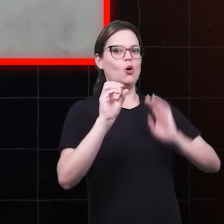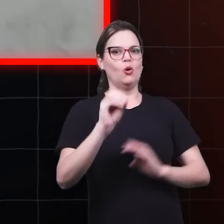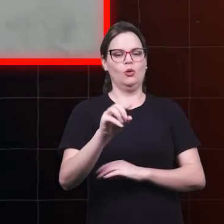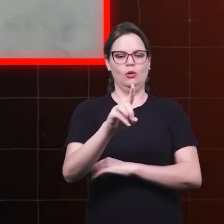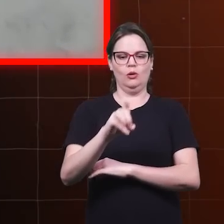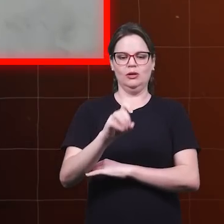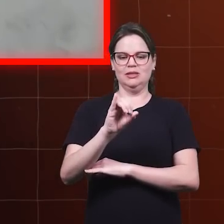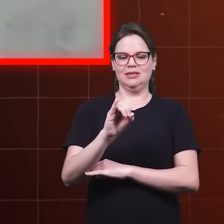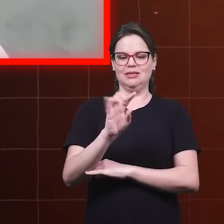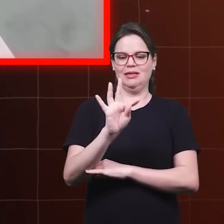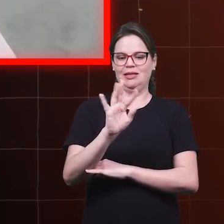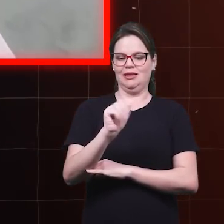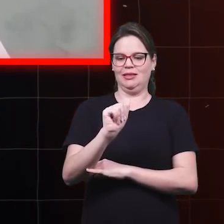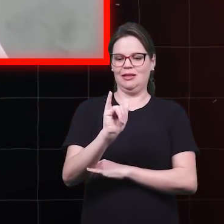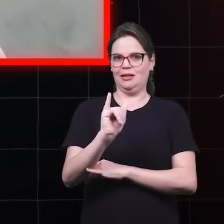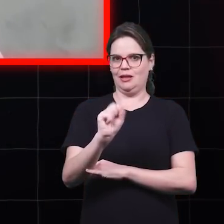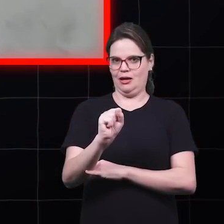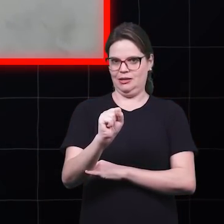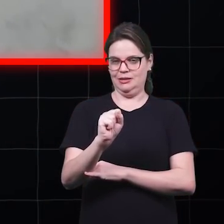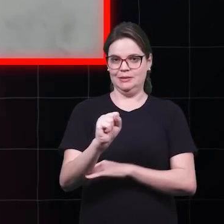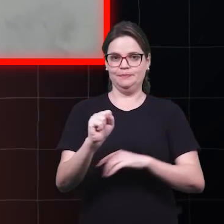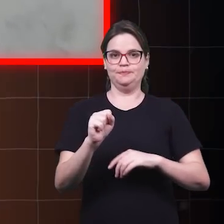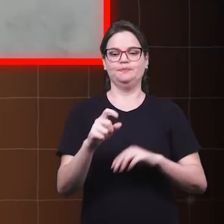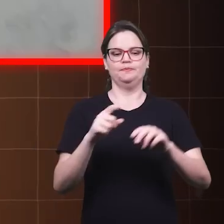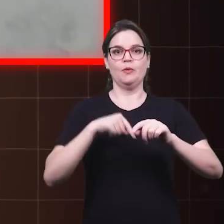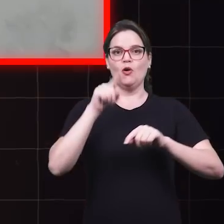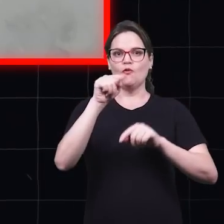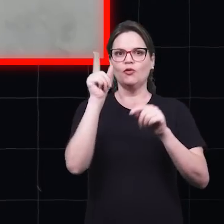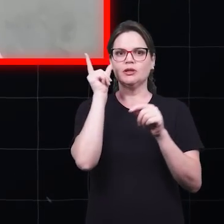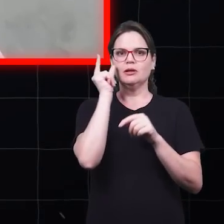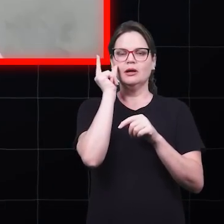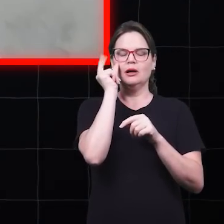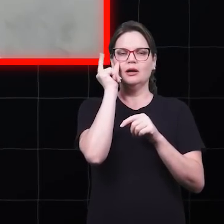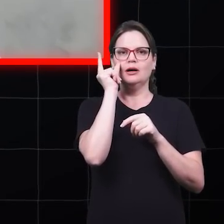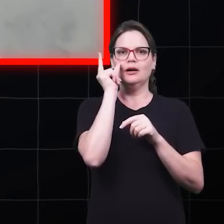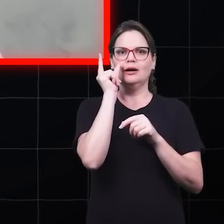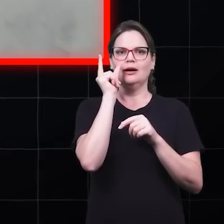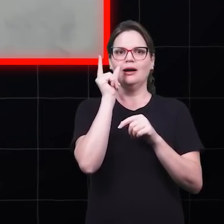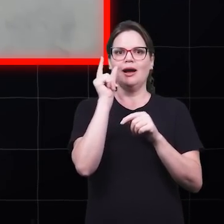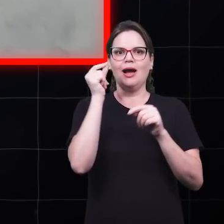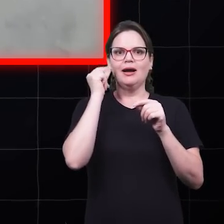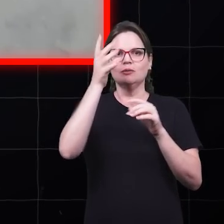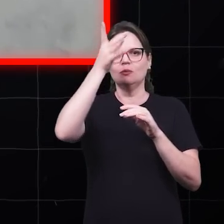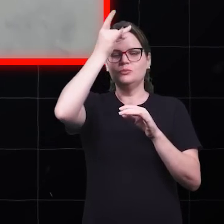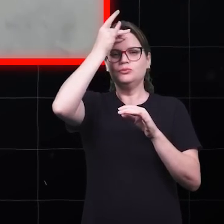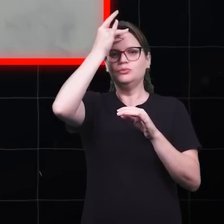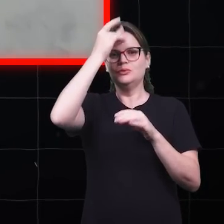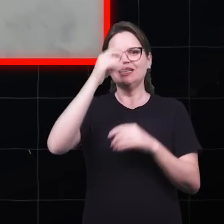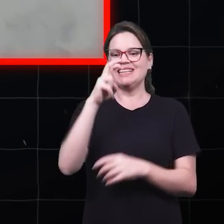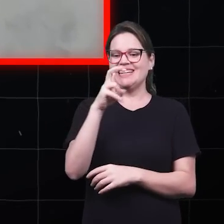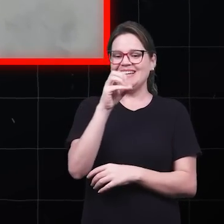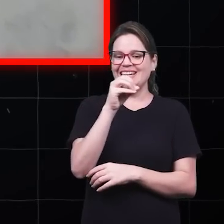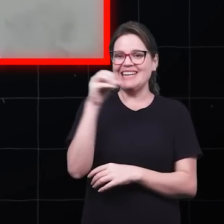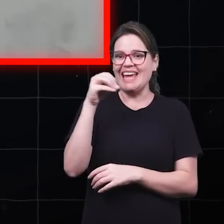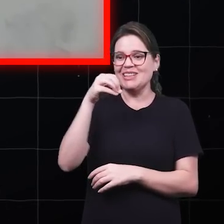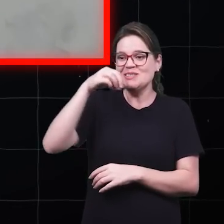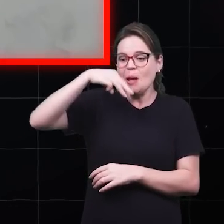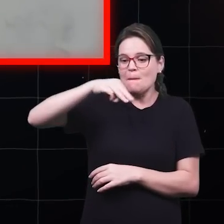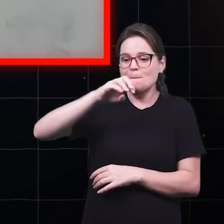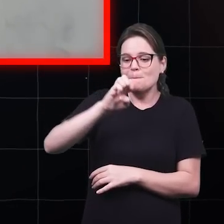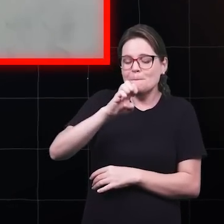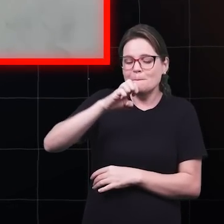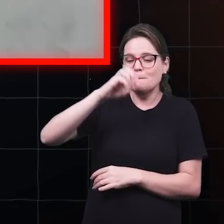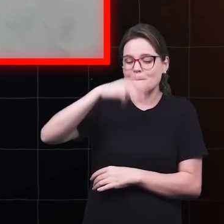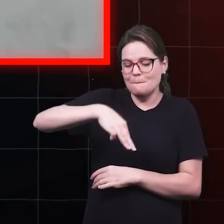occipitais. Quando você pisca, essa imagem é gravada em 500